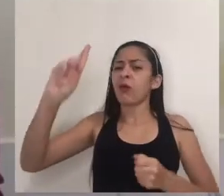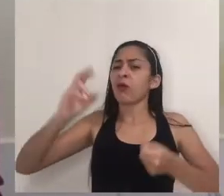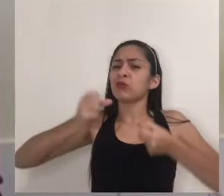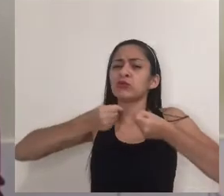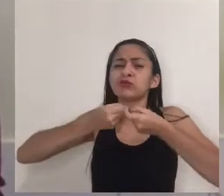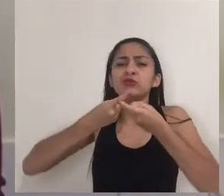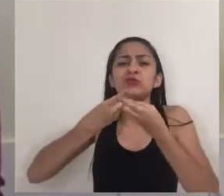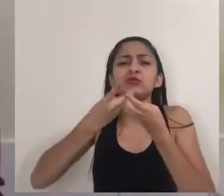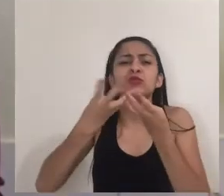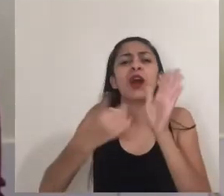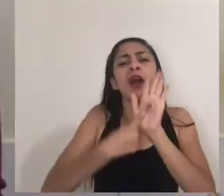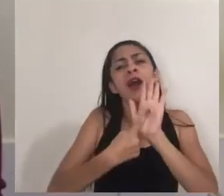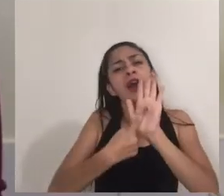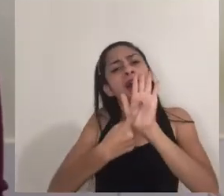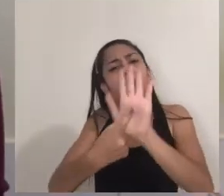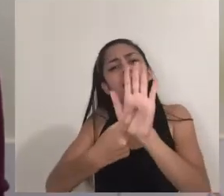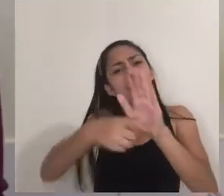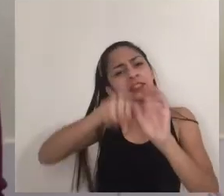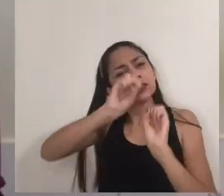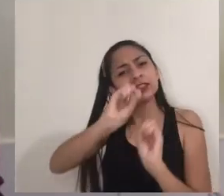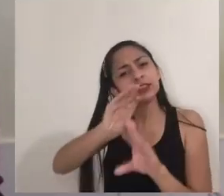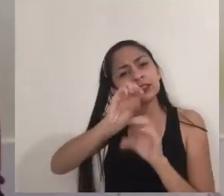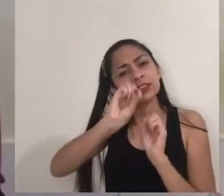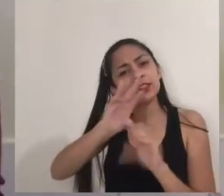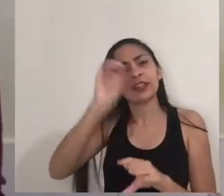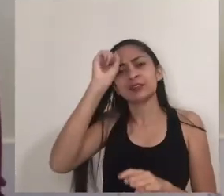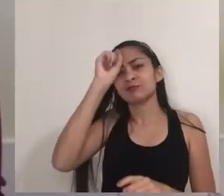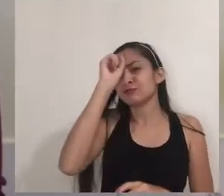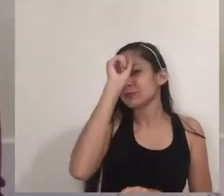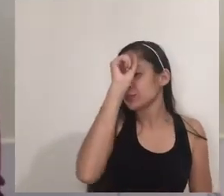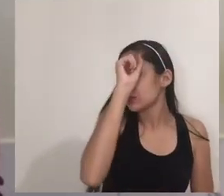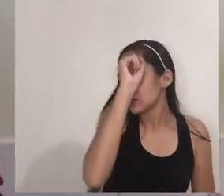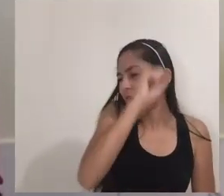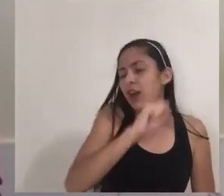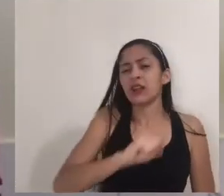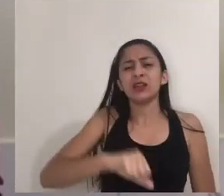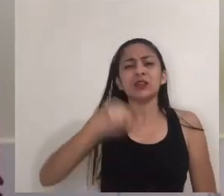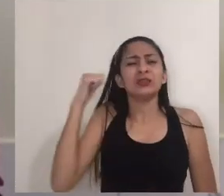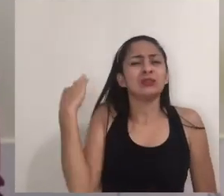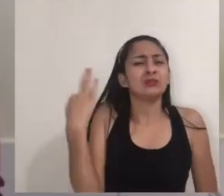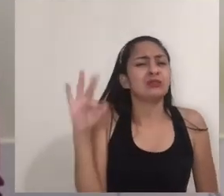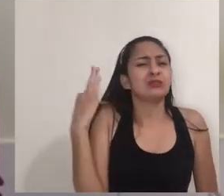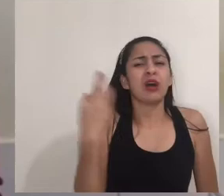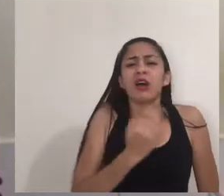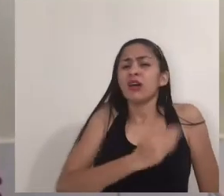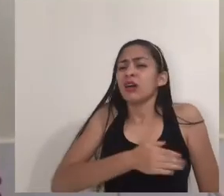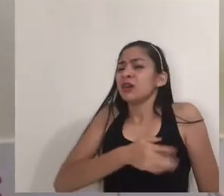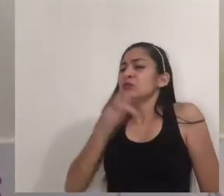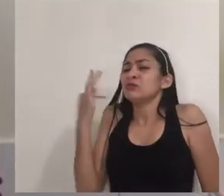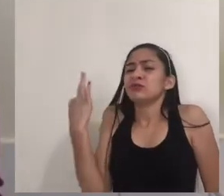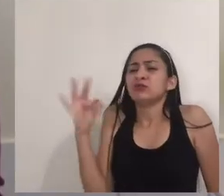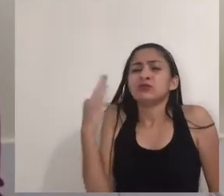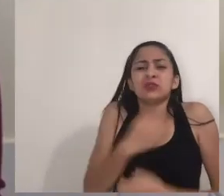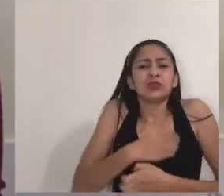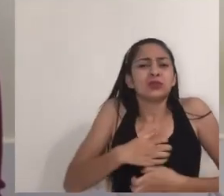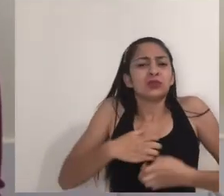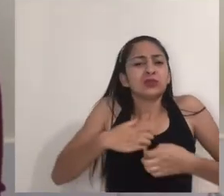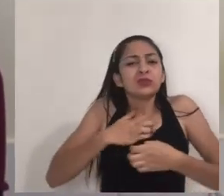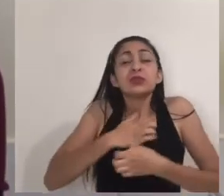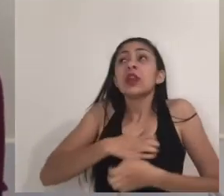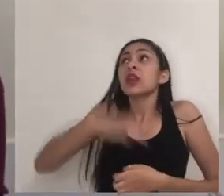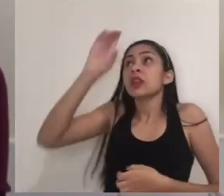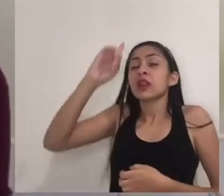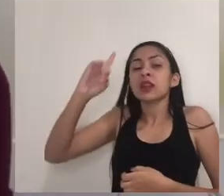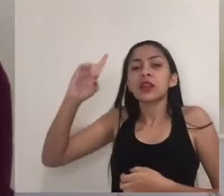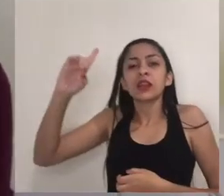a nos ensinar nos momentos de dor. A palavra de Deus diz que todas as coisas cooperam para o bem daqueles que amam a Deus, daqueles que são